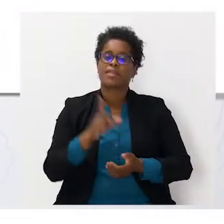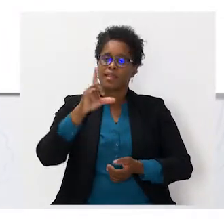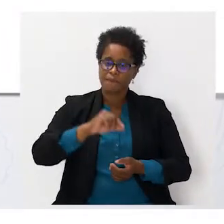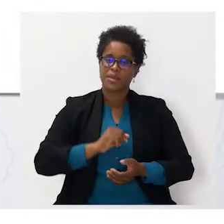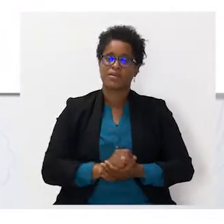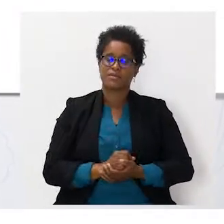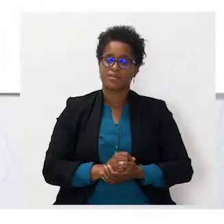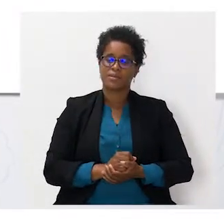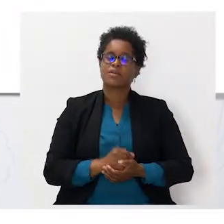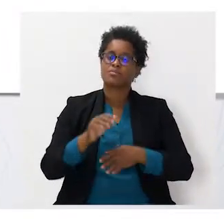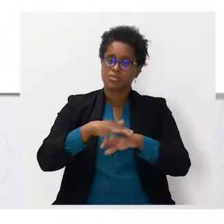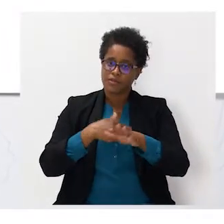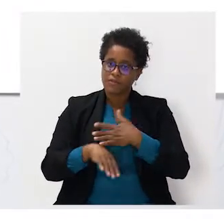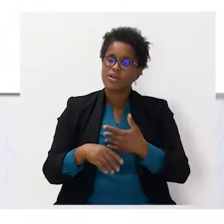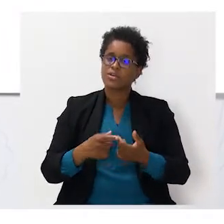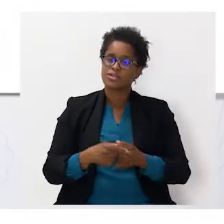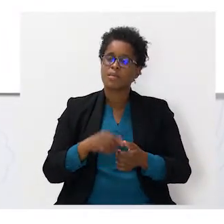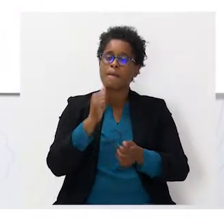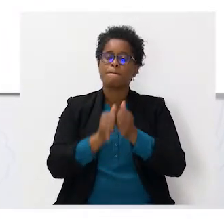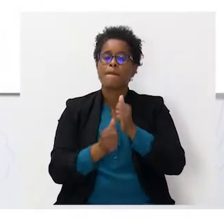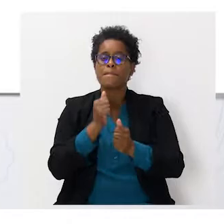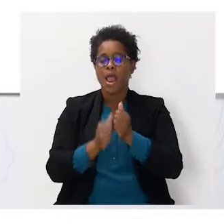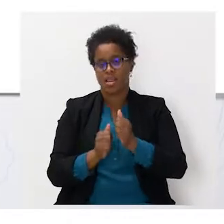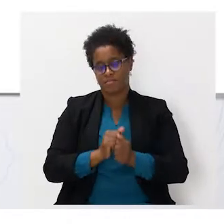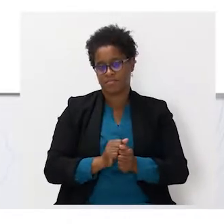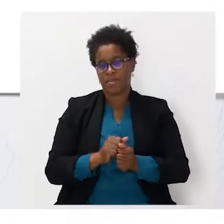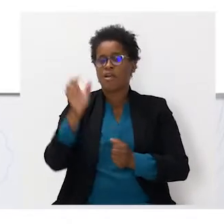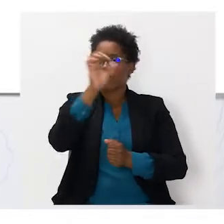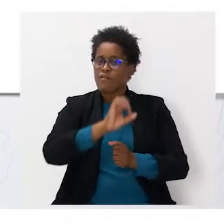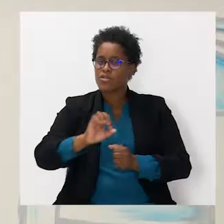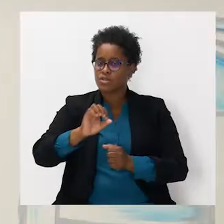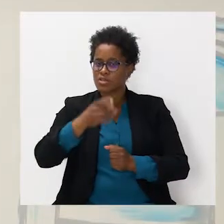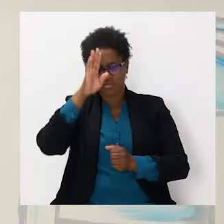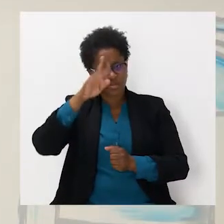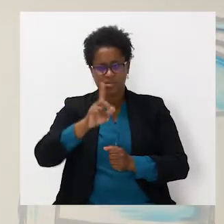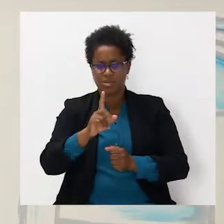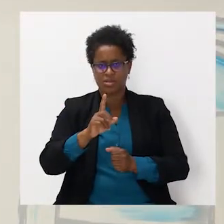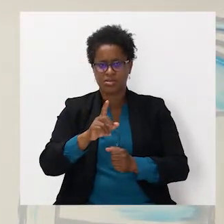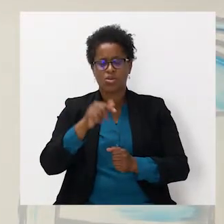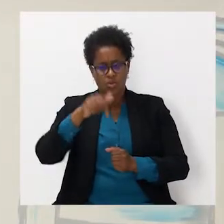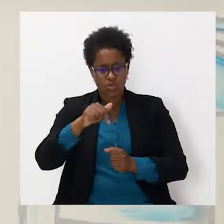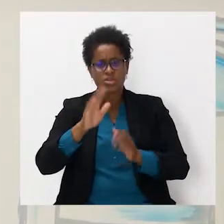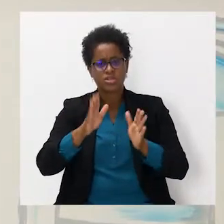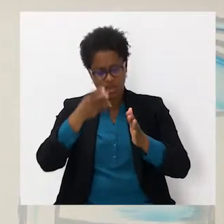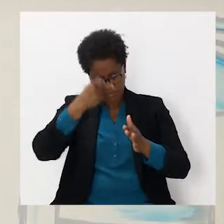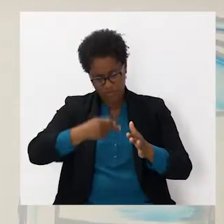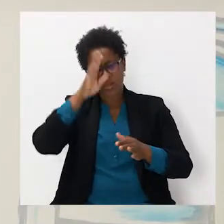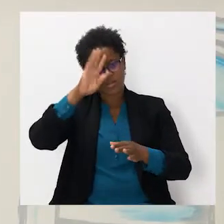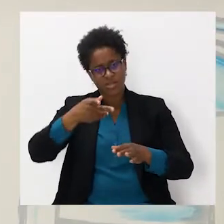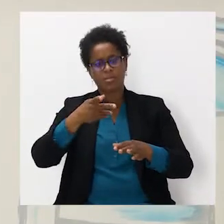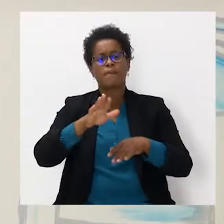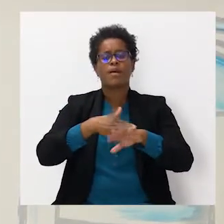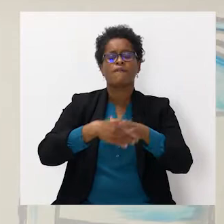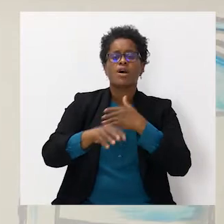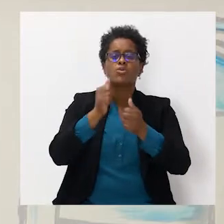Também na produção de papel. Vocês isto não sabiam. Hoje já passaram a saber. Para